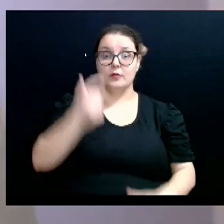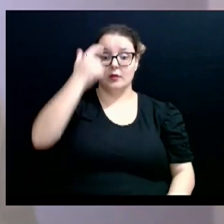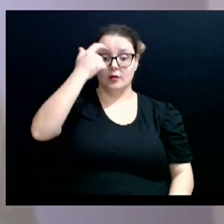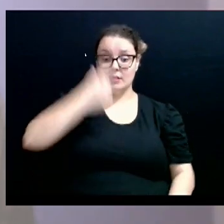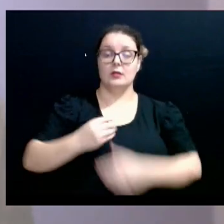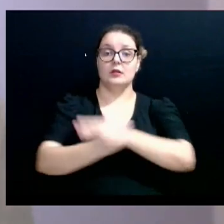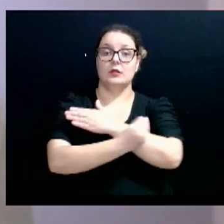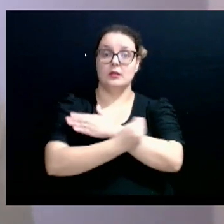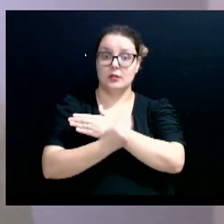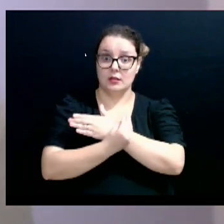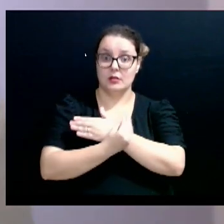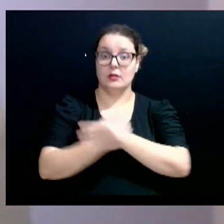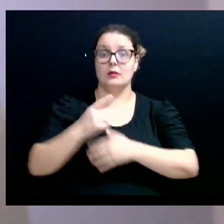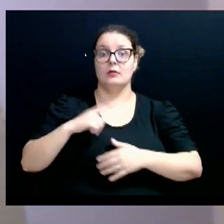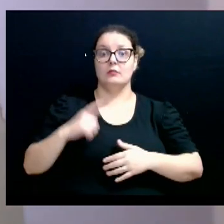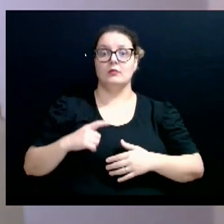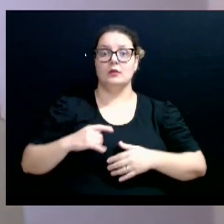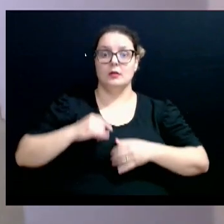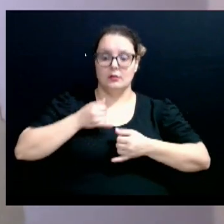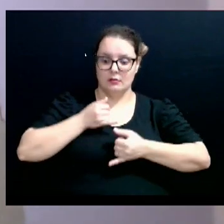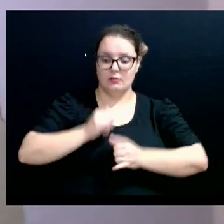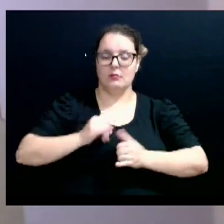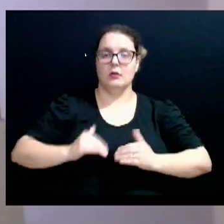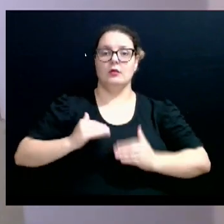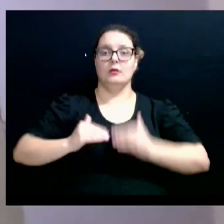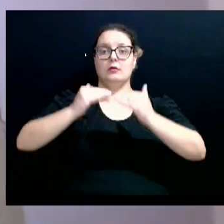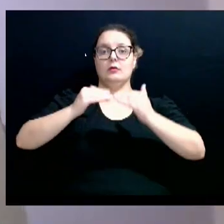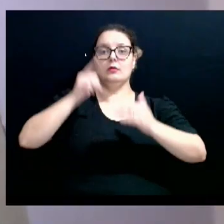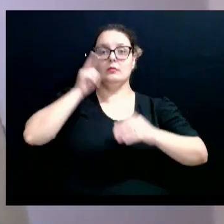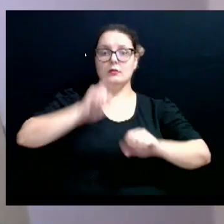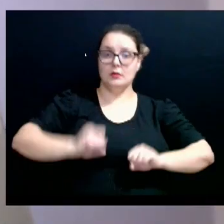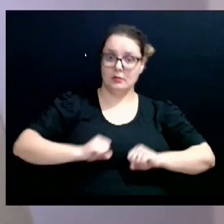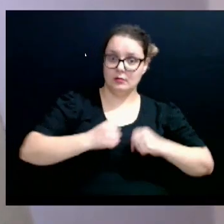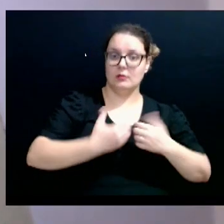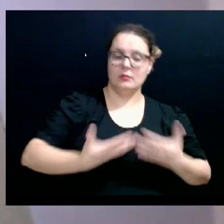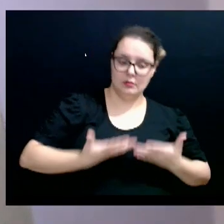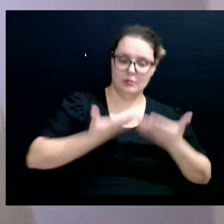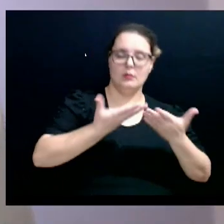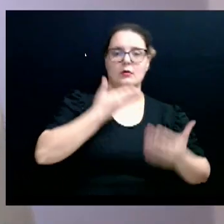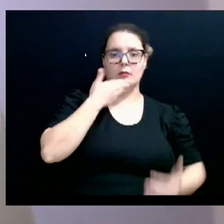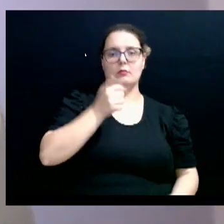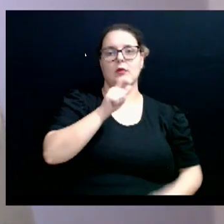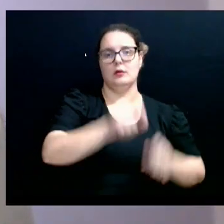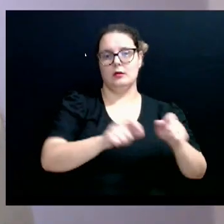essa bateria, está mais carregada para você dar o seu melhor ali na hora que você estiver com o outro.